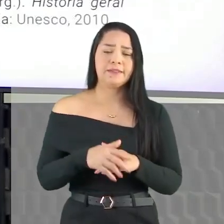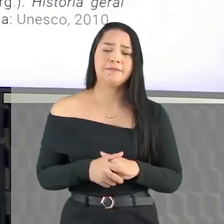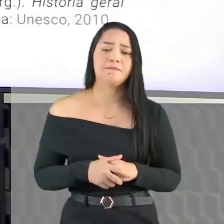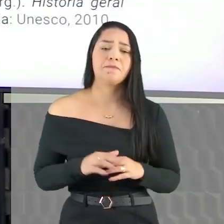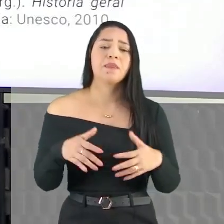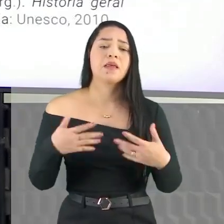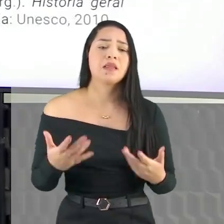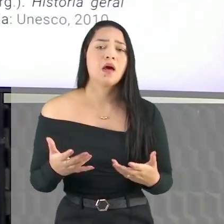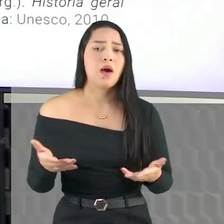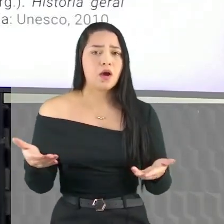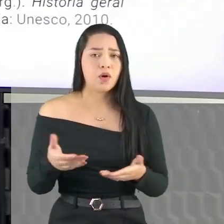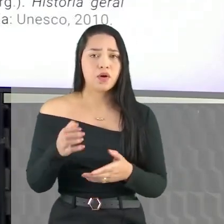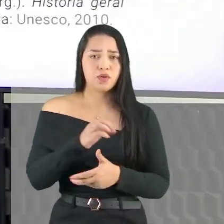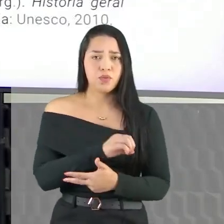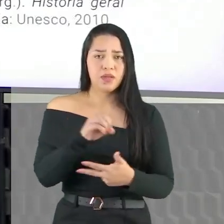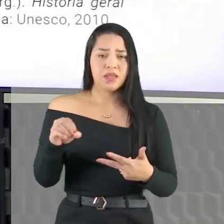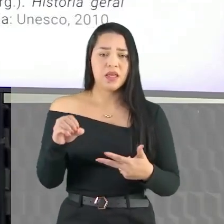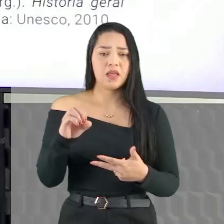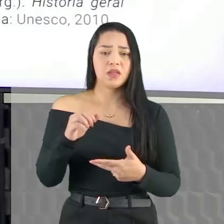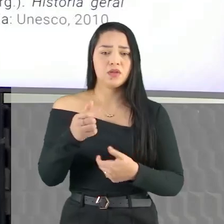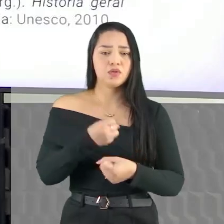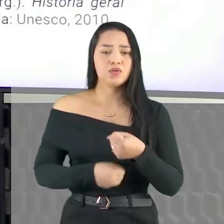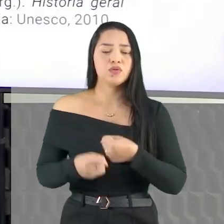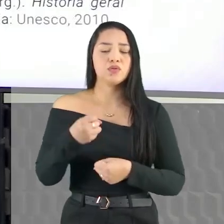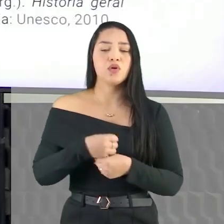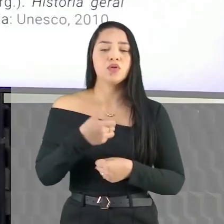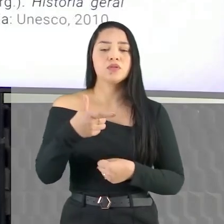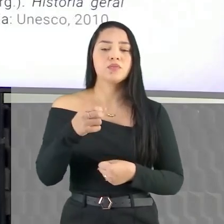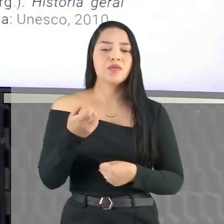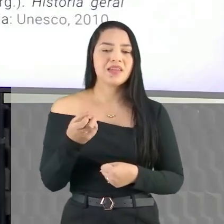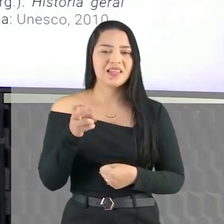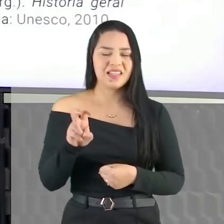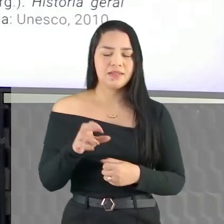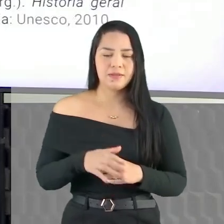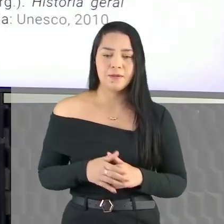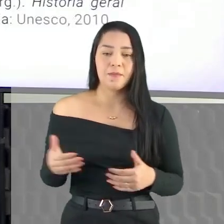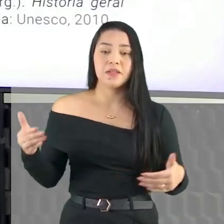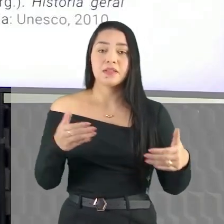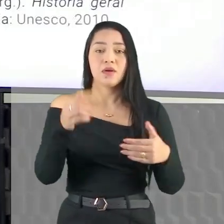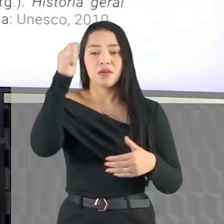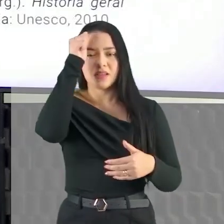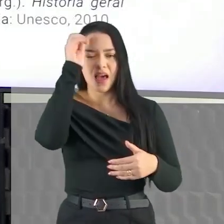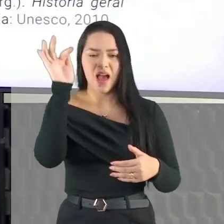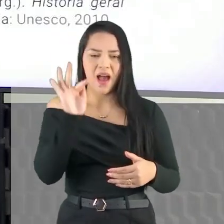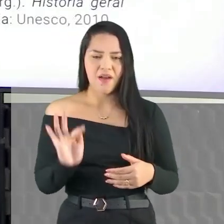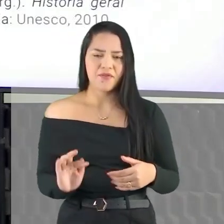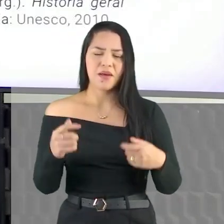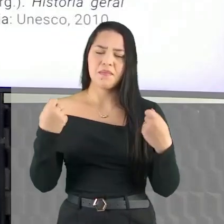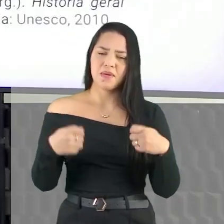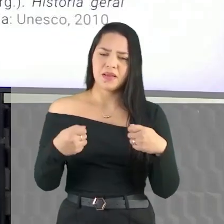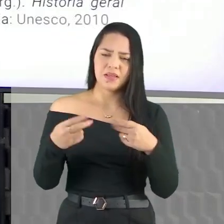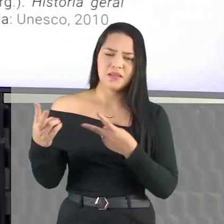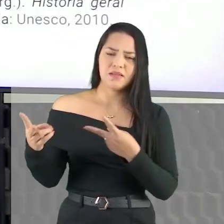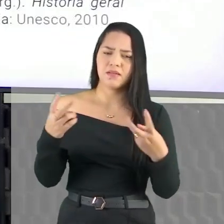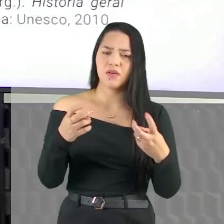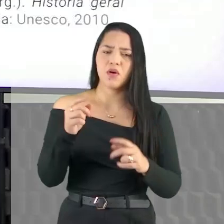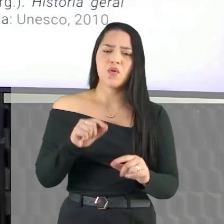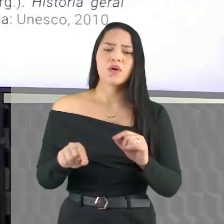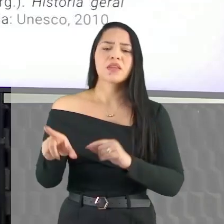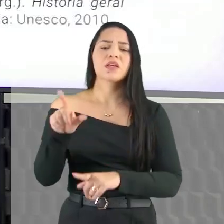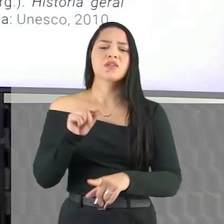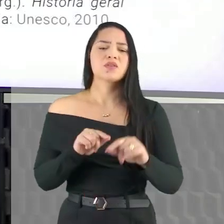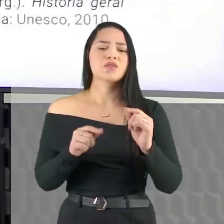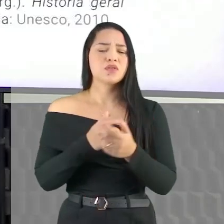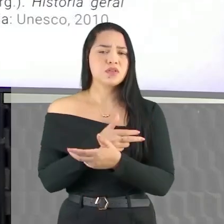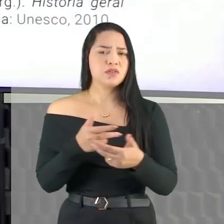vamos lá para essa questão do Enem 2015. A participação da África na Segunda Guerra Mundial ela deve ser apreciada sob a ótica da escolha